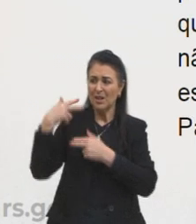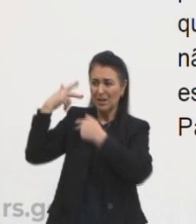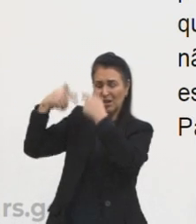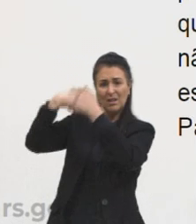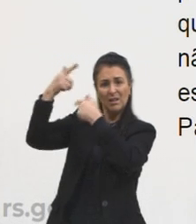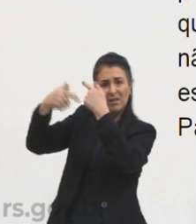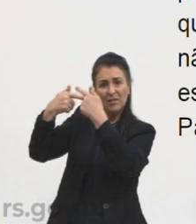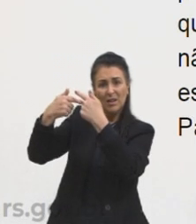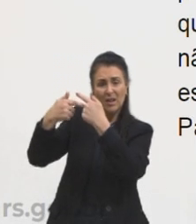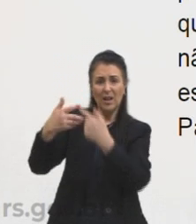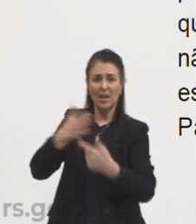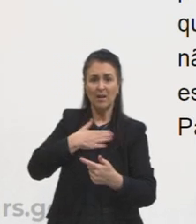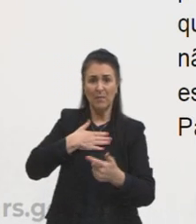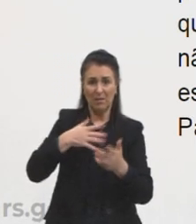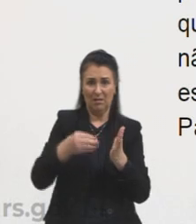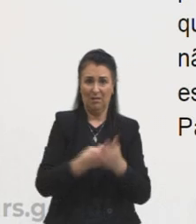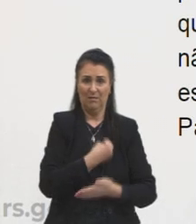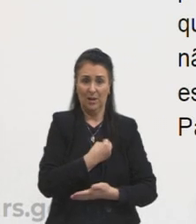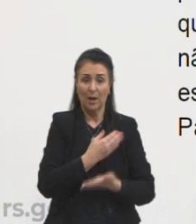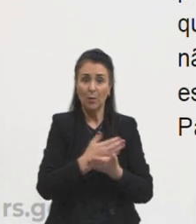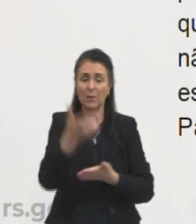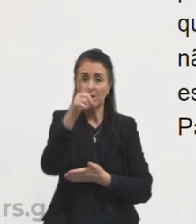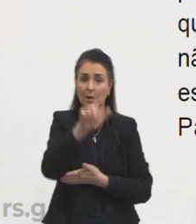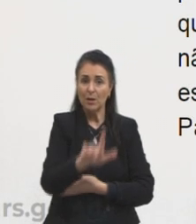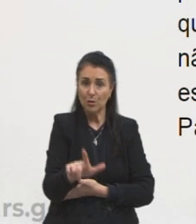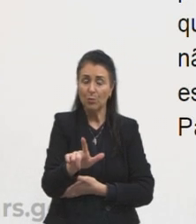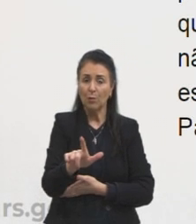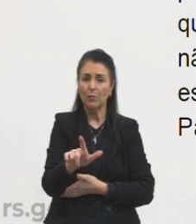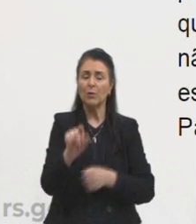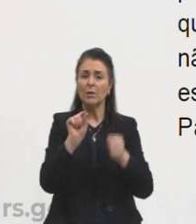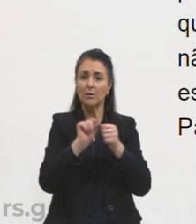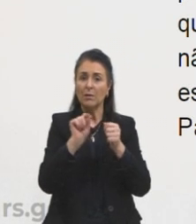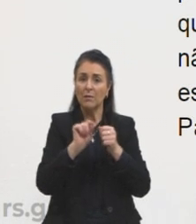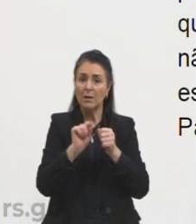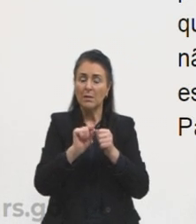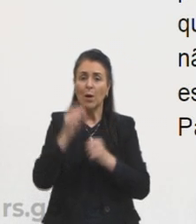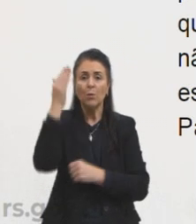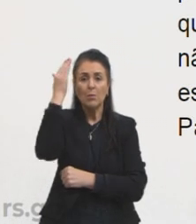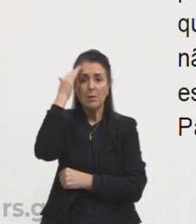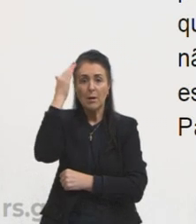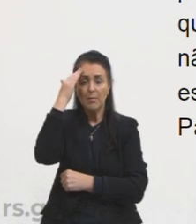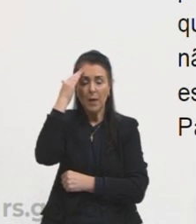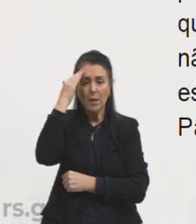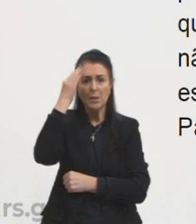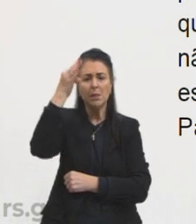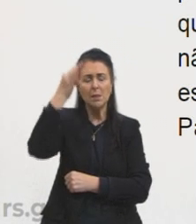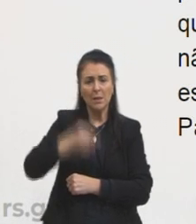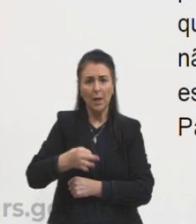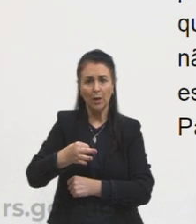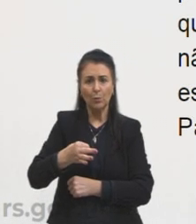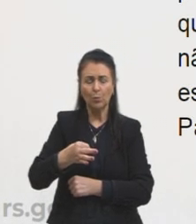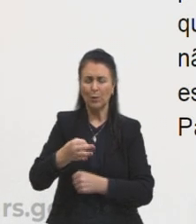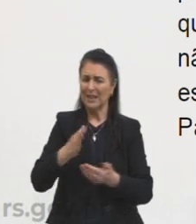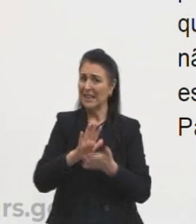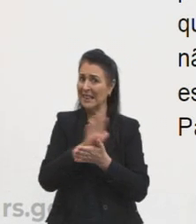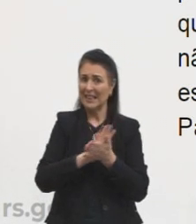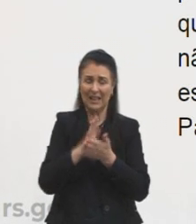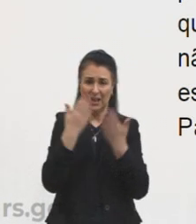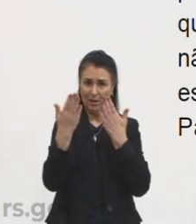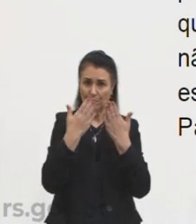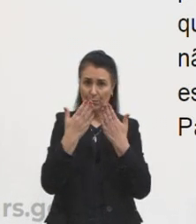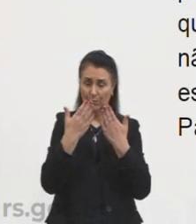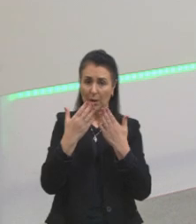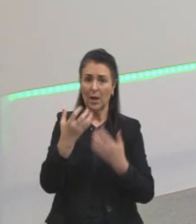crédito e começar tudo novamente a fim de estabelecer um saber firme e inabalável. É o caráter